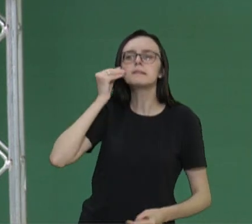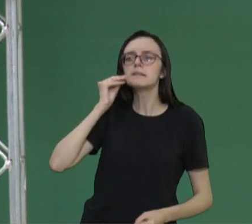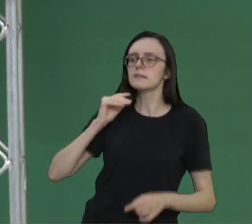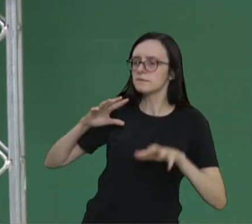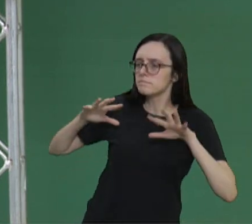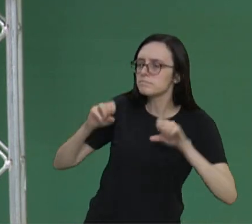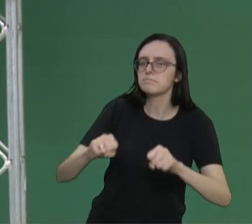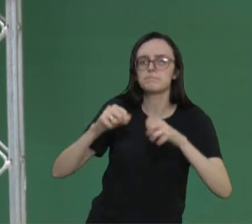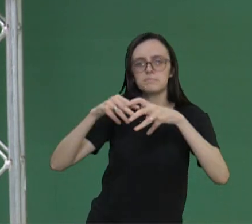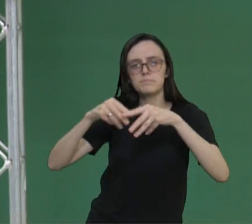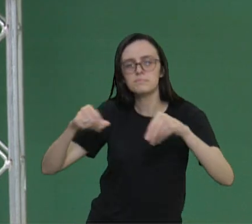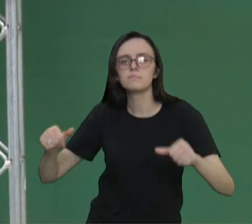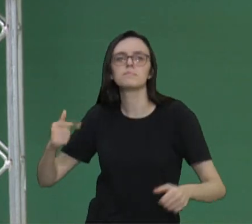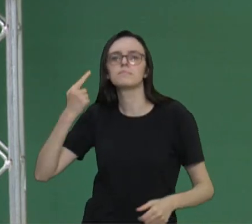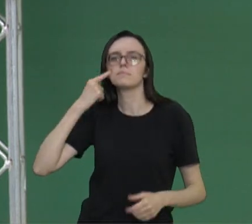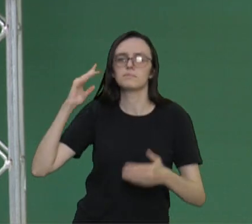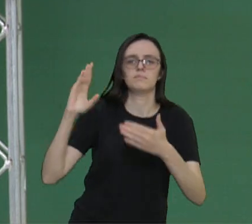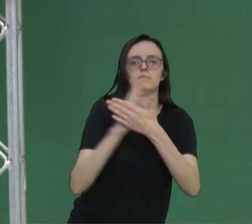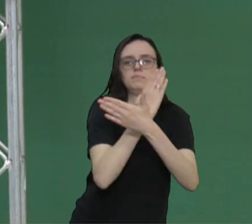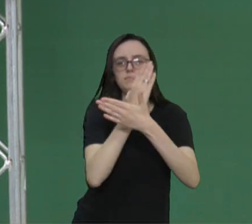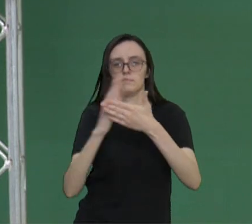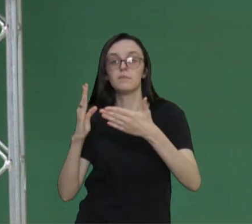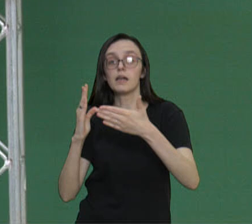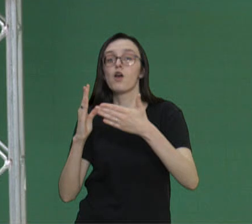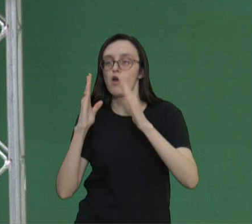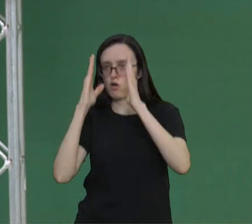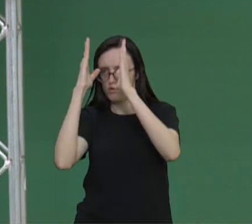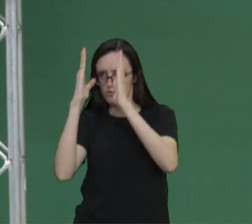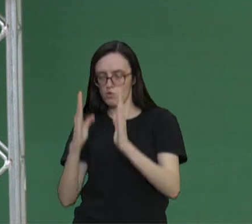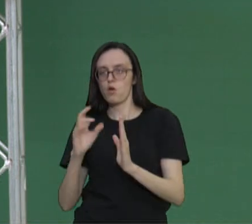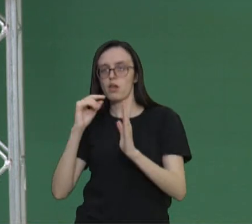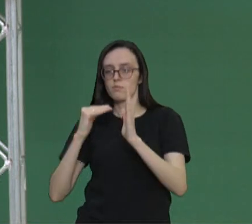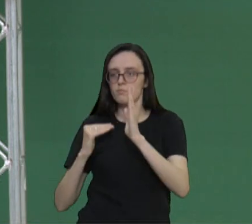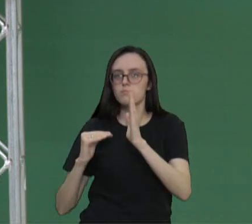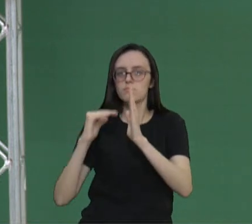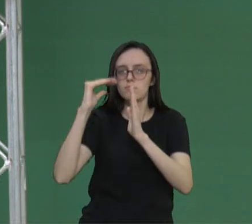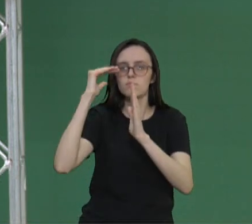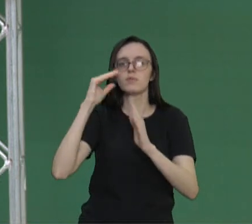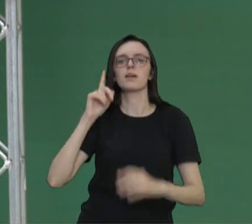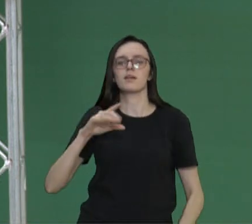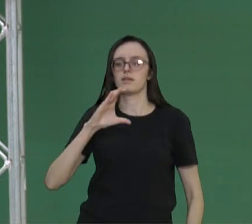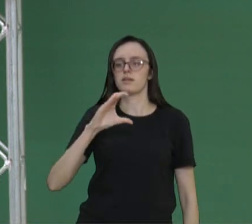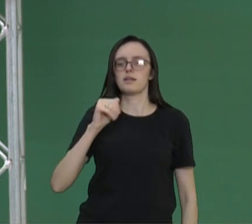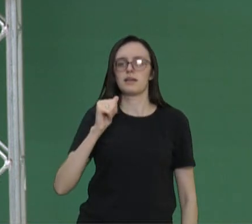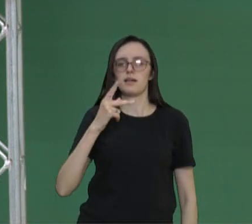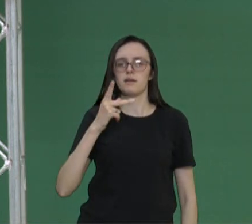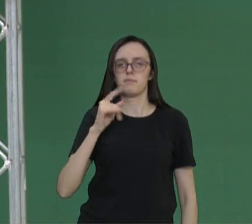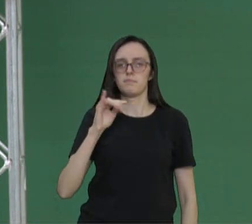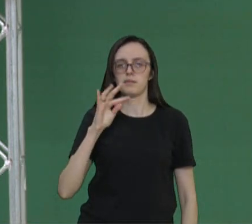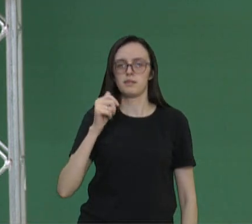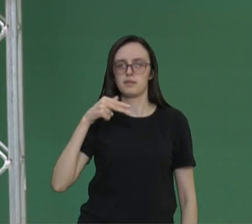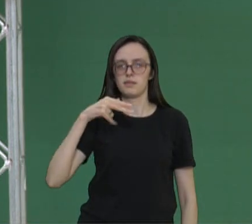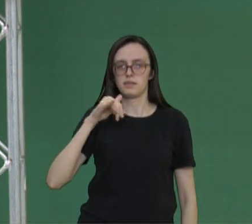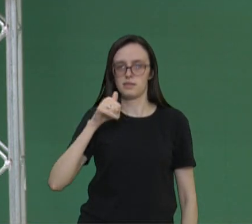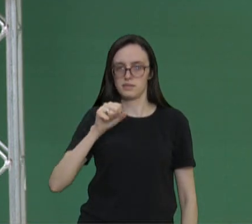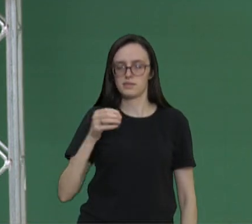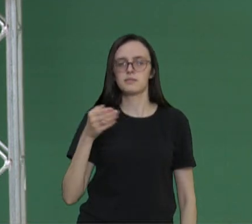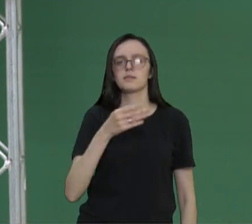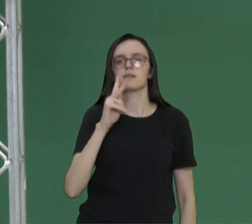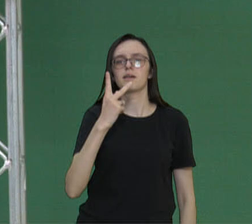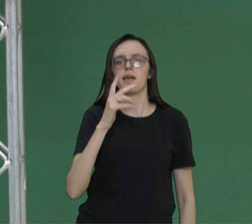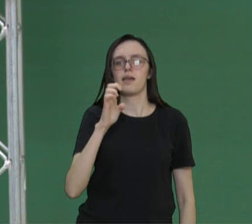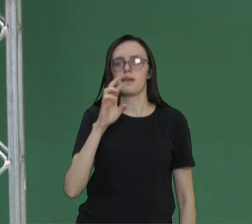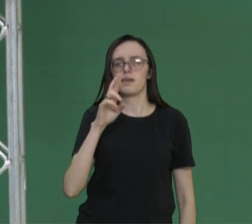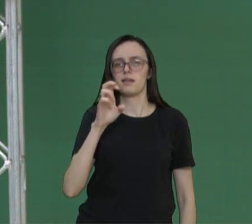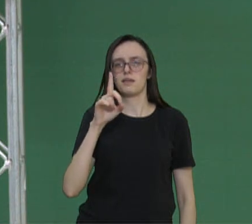dominar o território, né, dividiu essa área deles ali em capitanias hereditárias, né, e assim para tentar povoar a